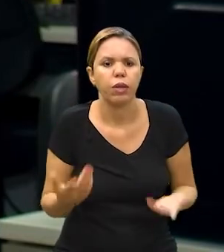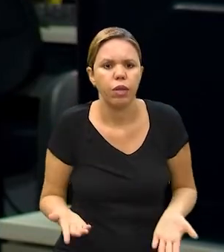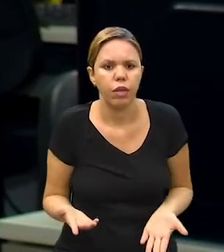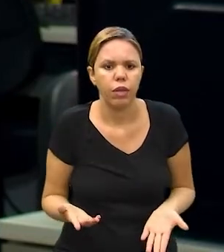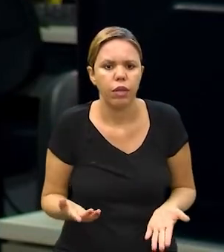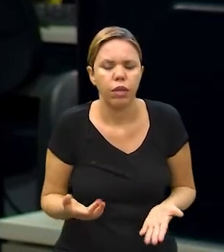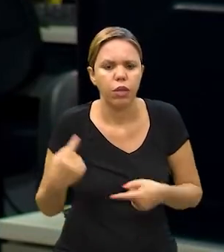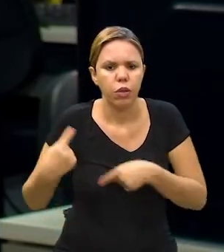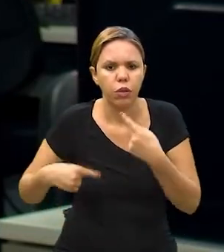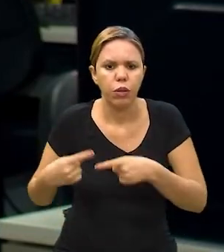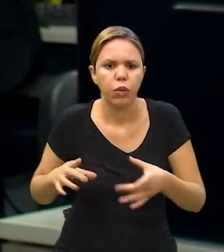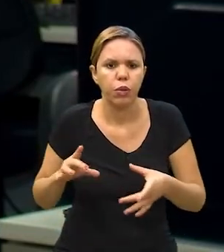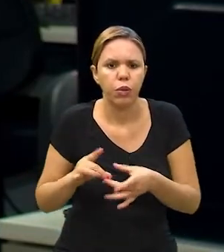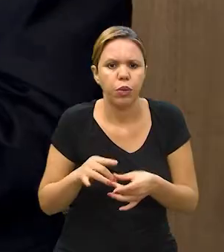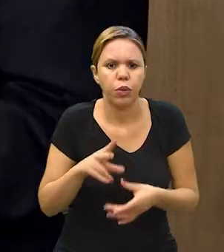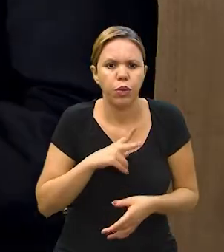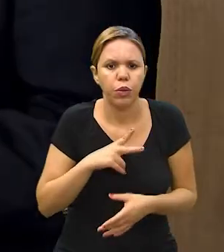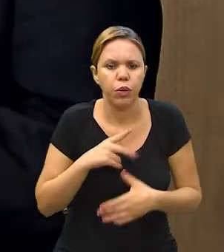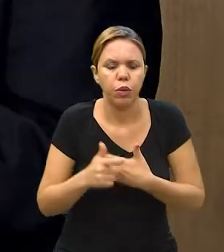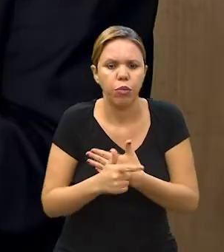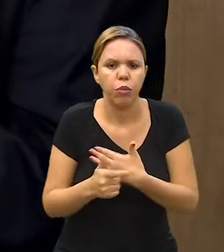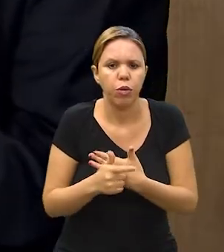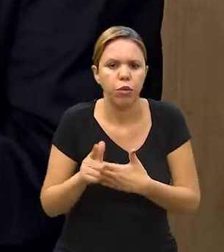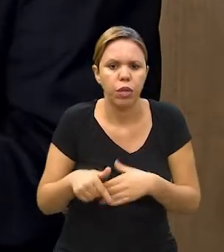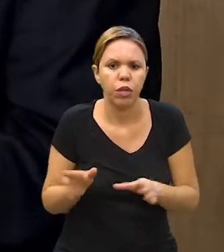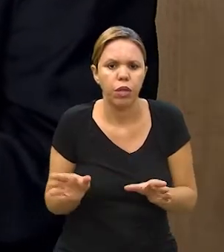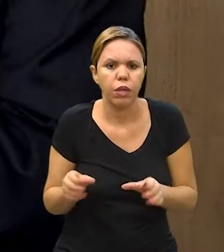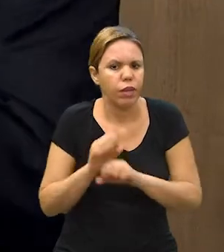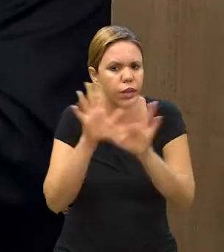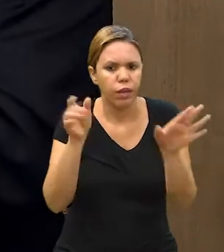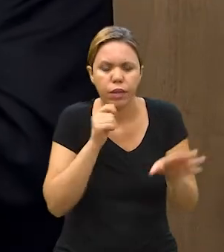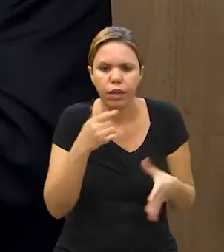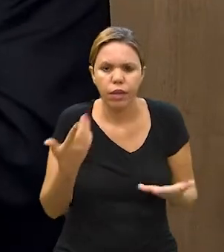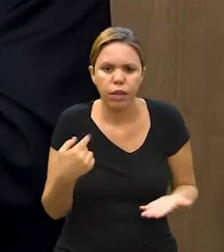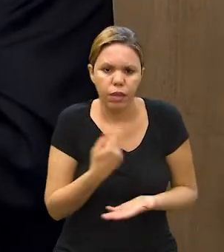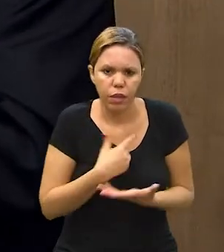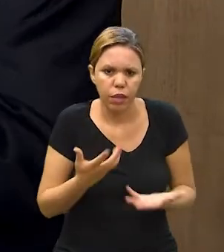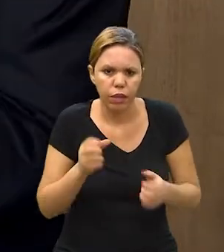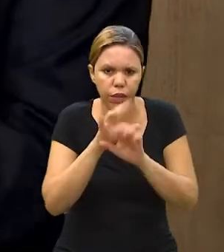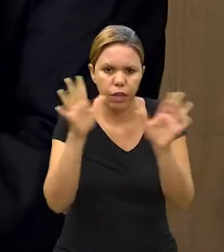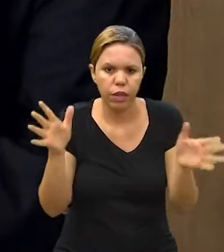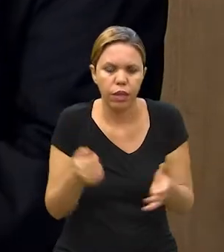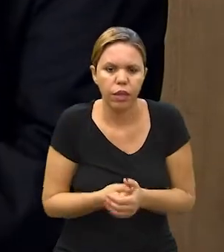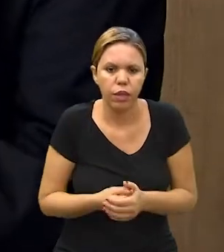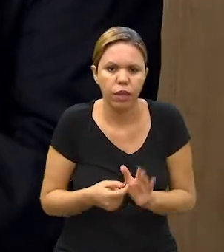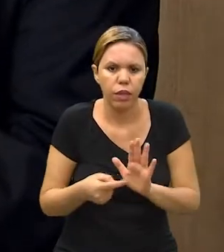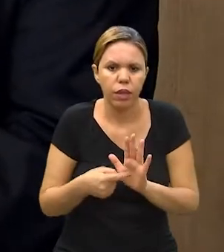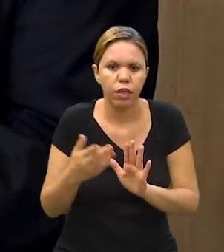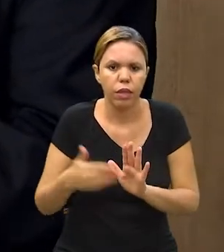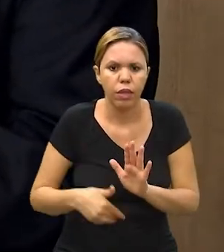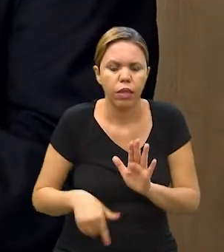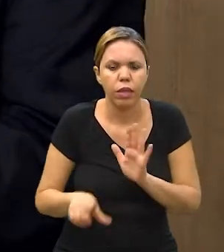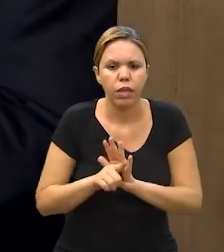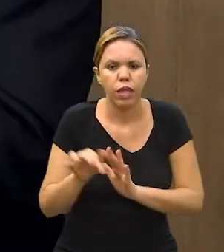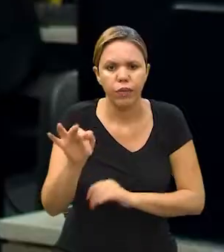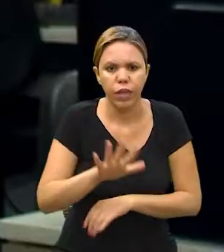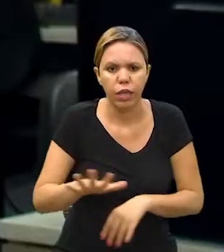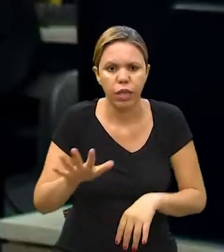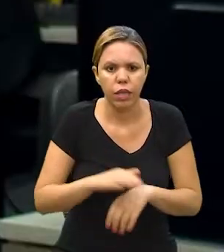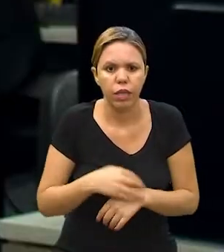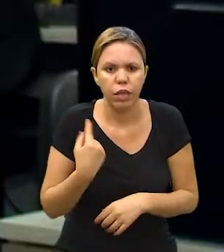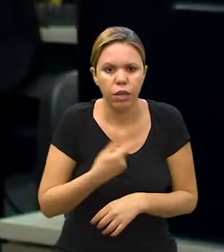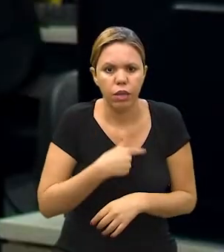nessa discussão da parceria público-privada, o papel das cooperativas ainda não está claro. Nós queremos que ele fique claro, isso está previsto, feito eu falei, na lei federal.